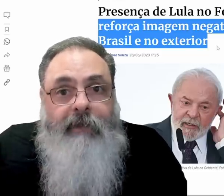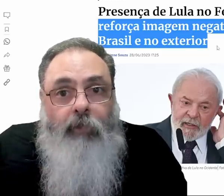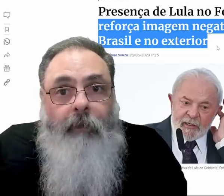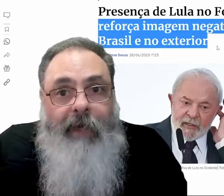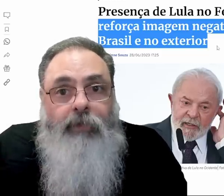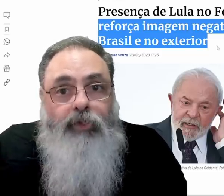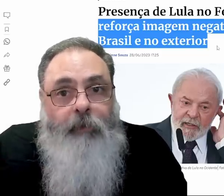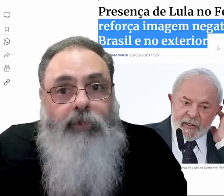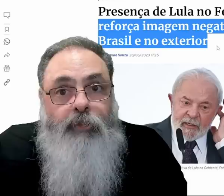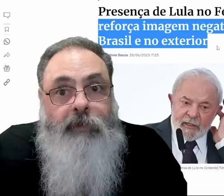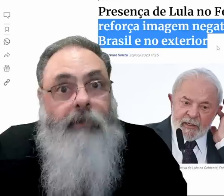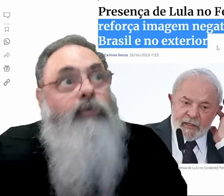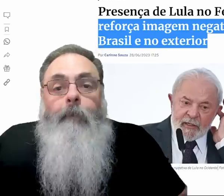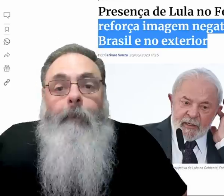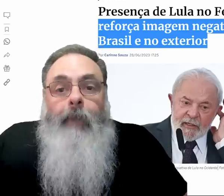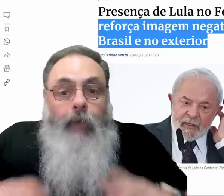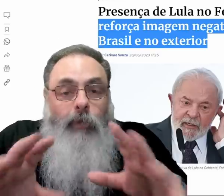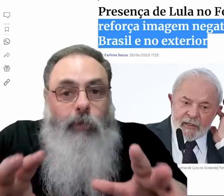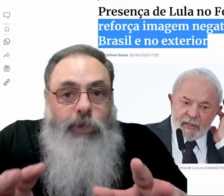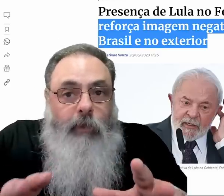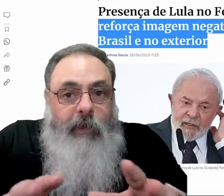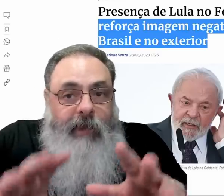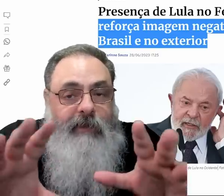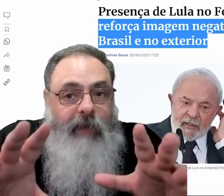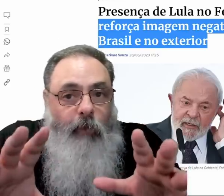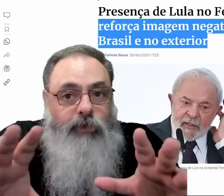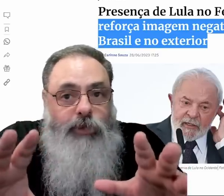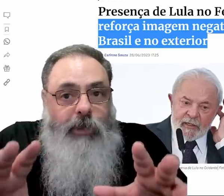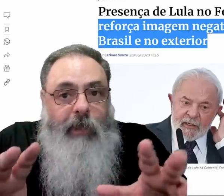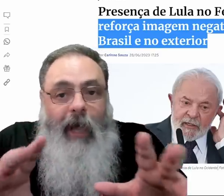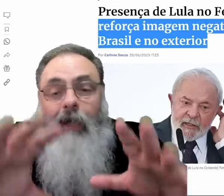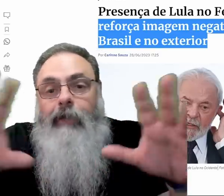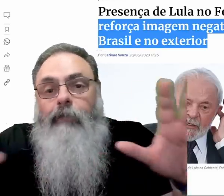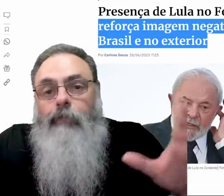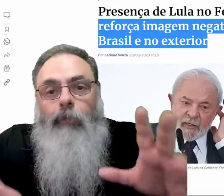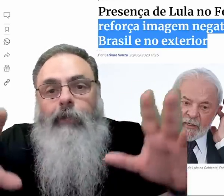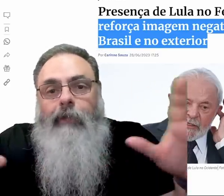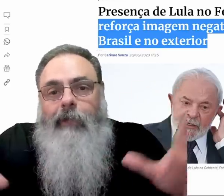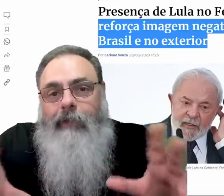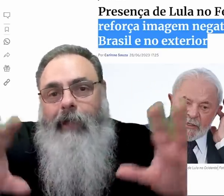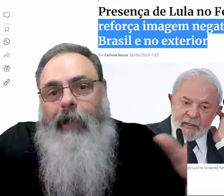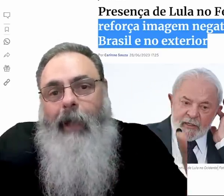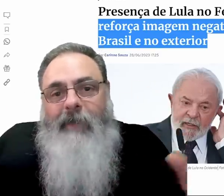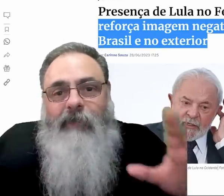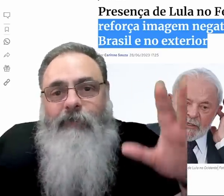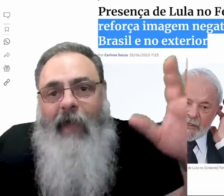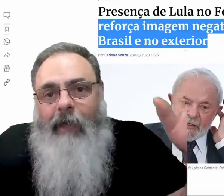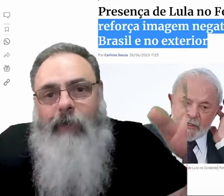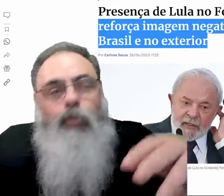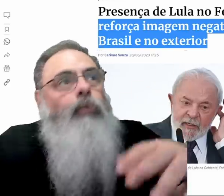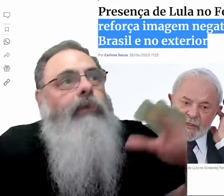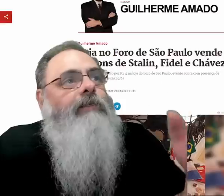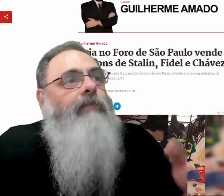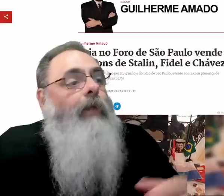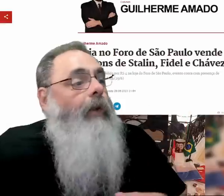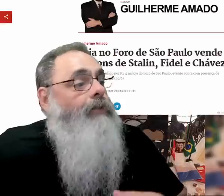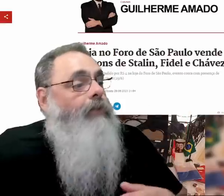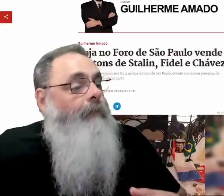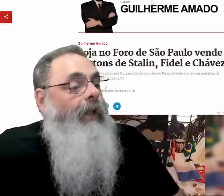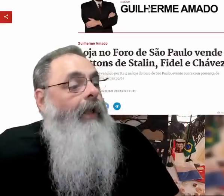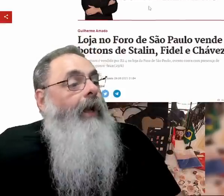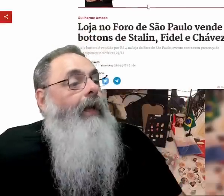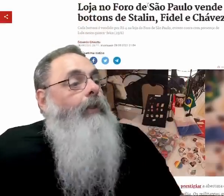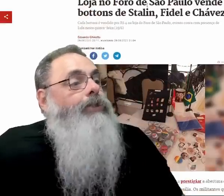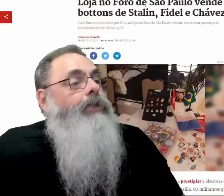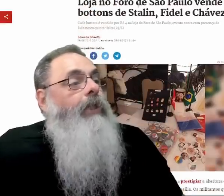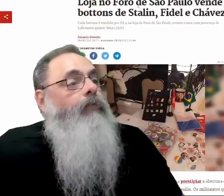que vai acontecer com o Brasil nos próximos anos e quando eu digo que tem esse negócio de Ah que Lula é cabeça velha de comunista velho olha só